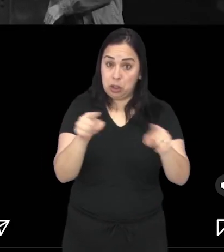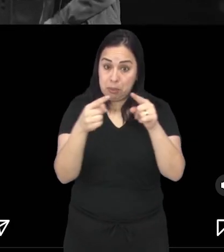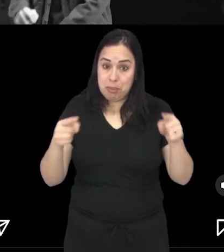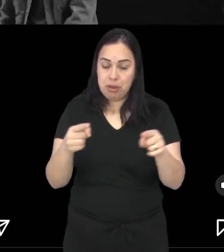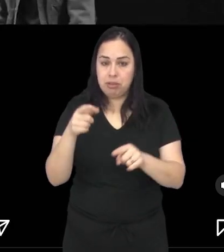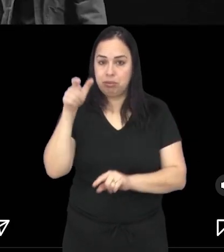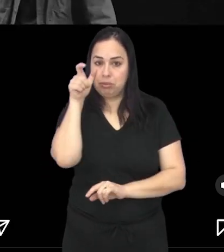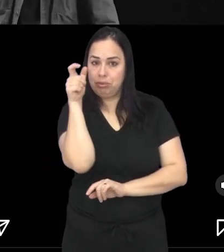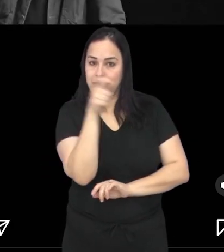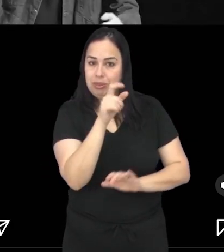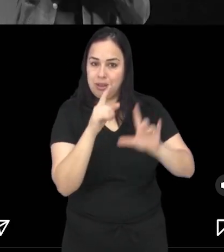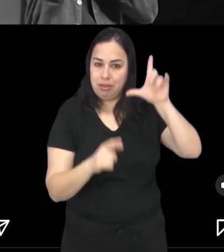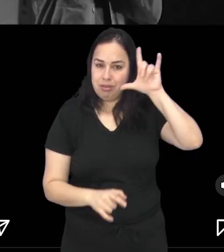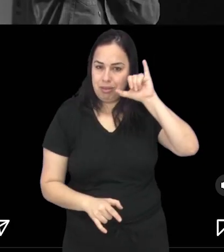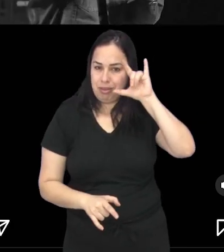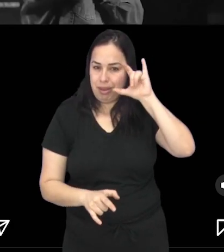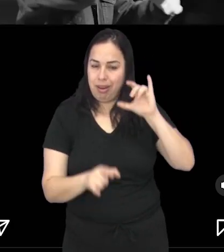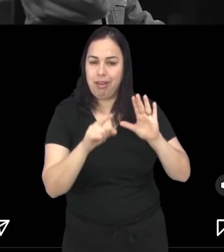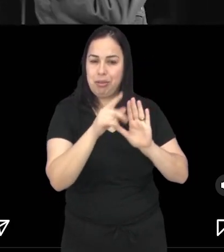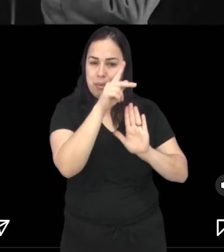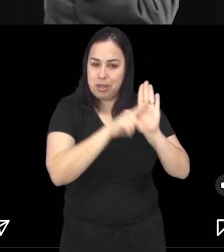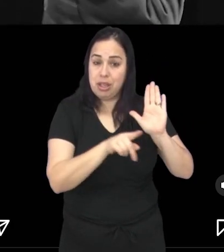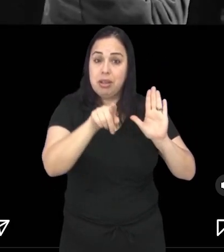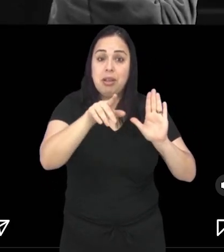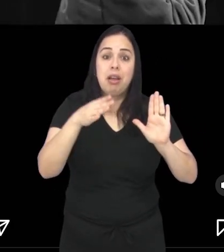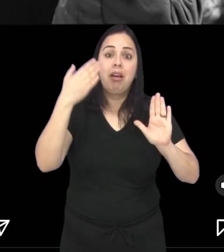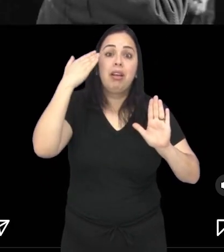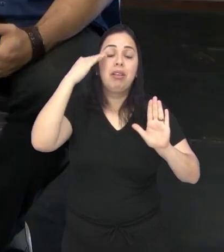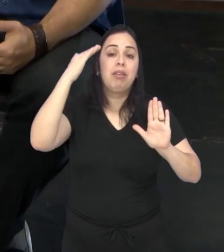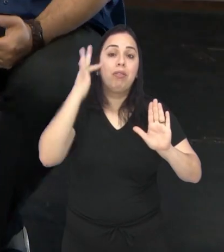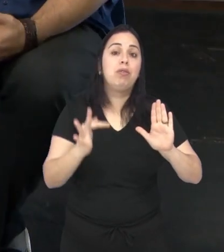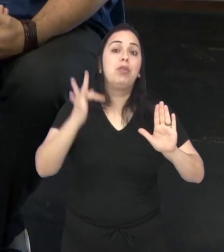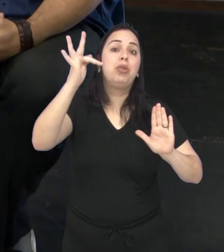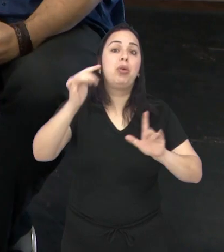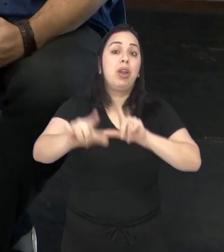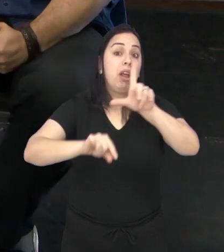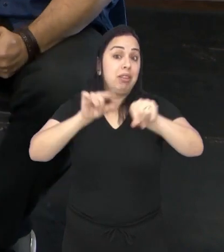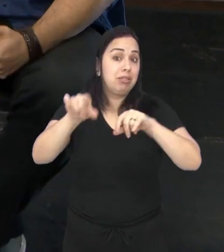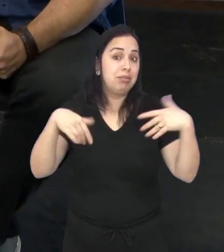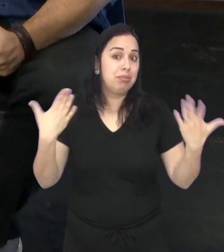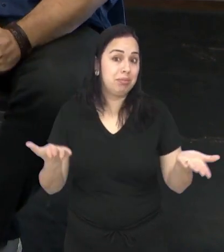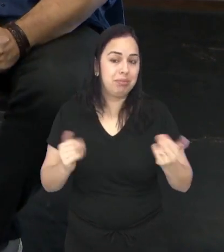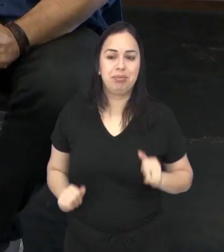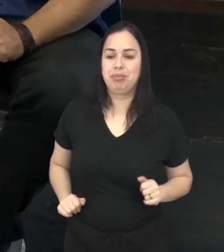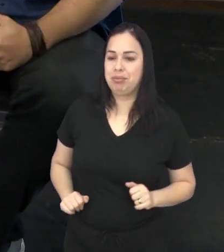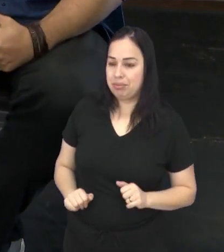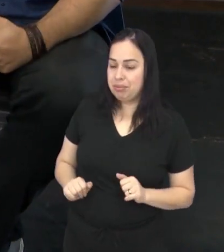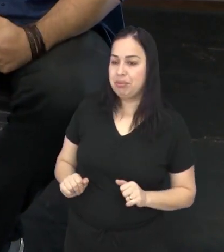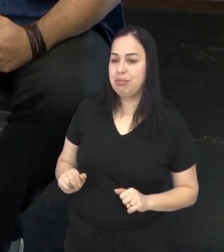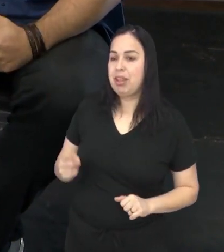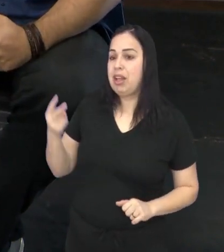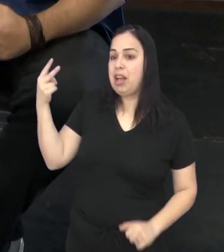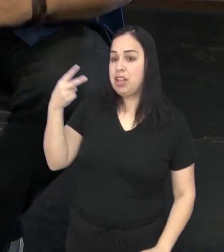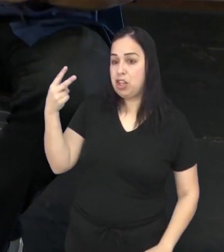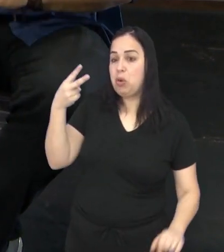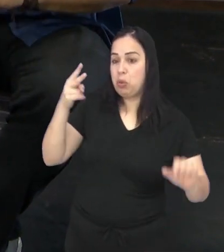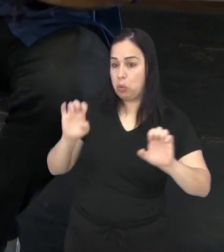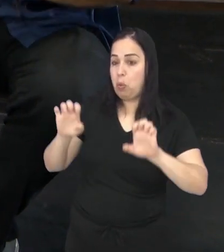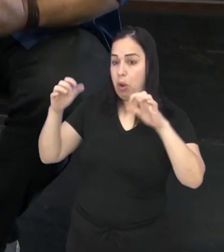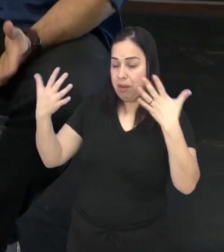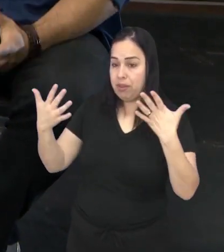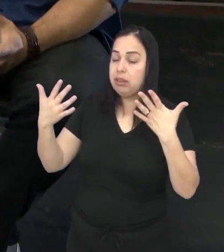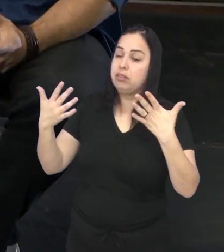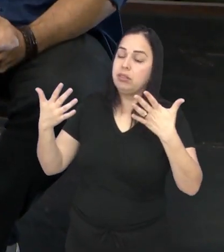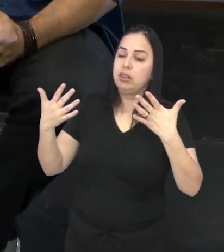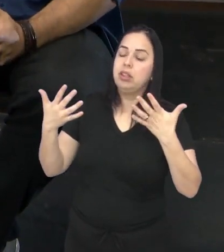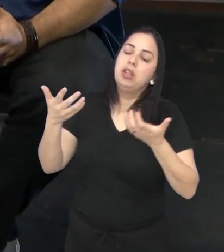Quem sabe você não é selecionado para participar da próxima edição? A ideia da segunda edição é a gente aumentar